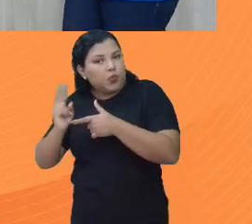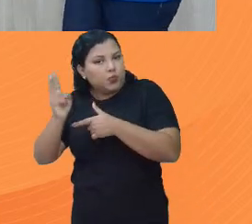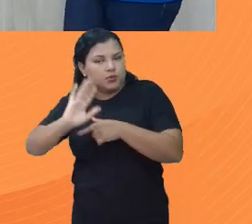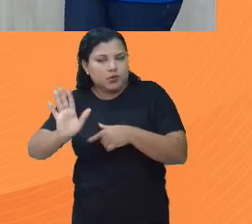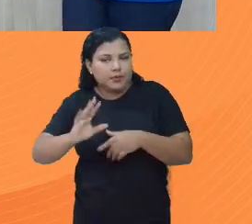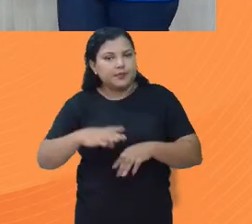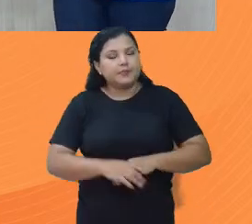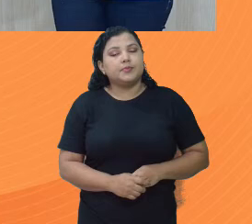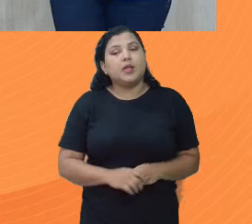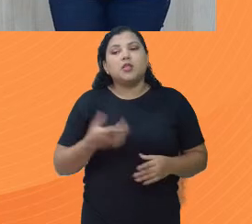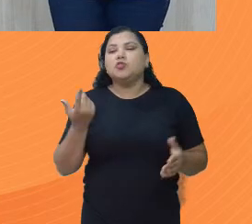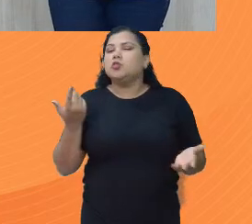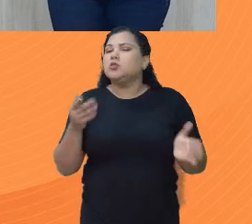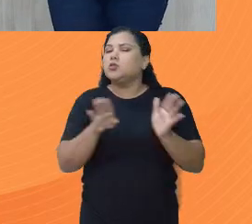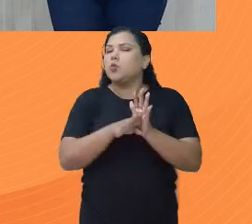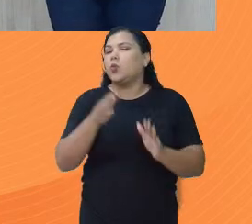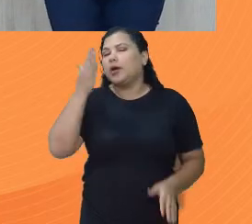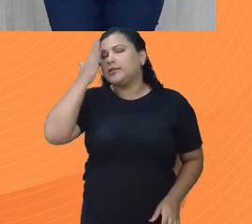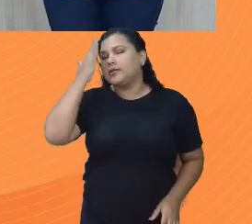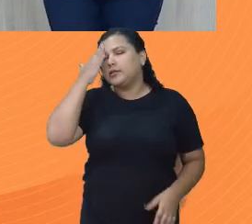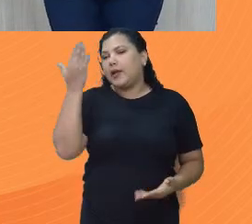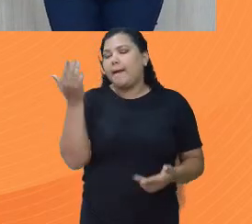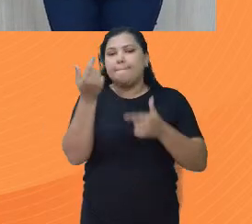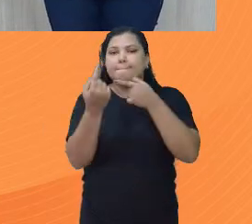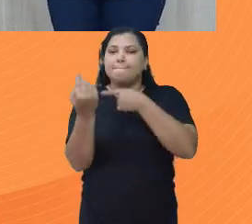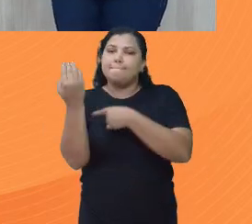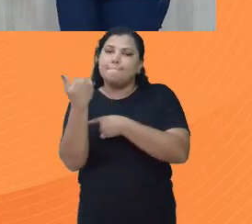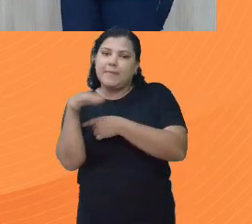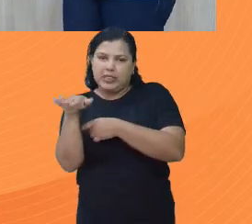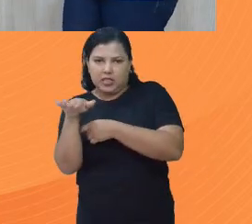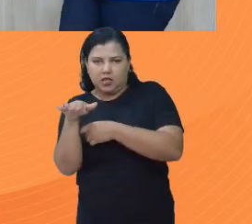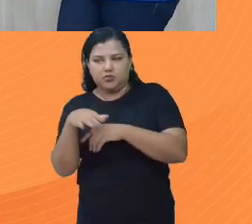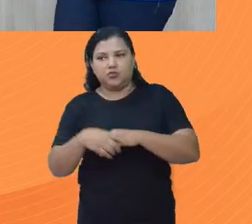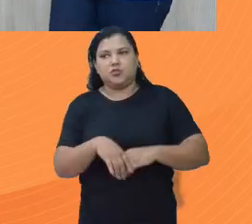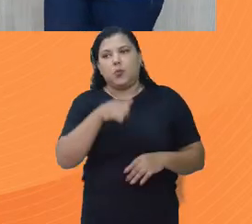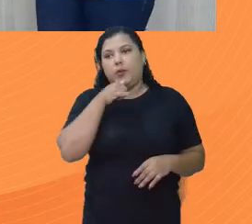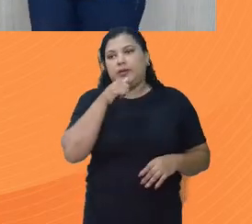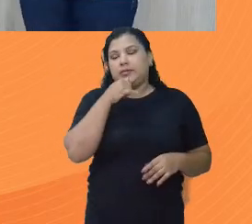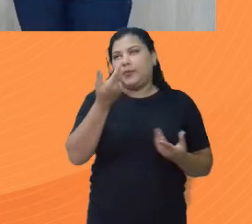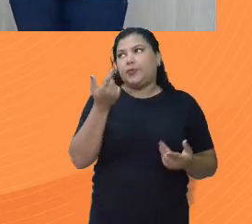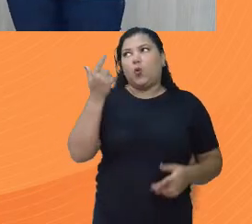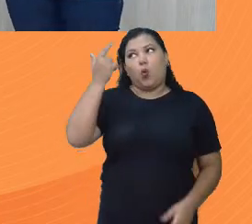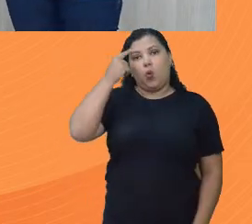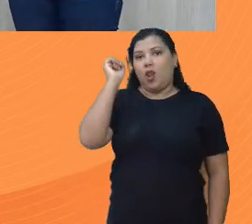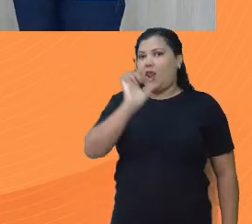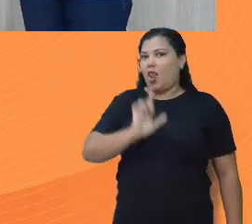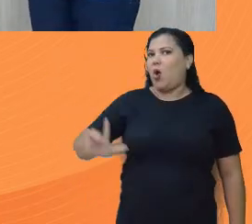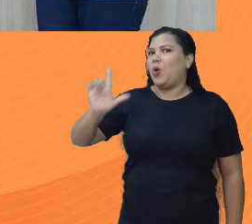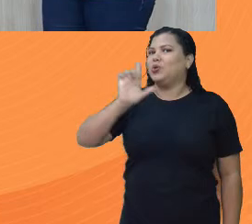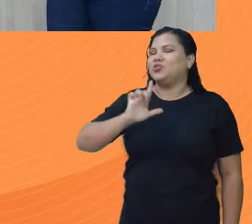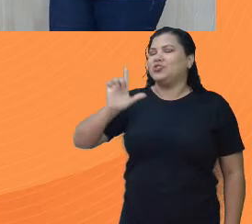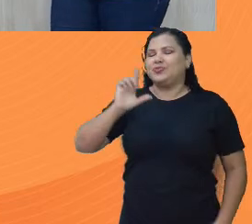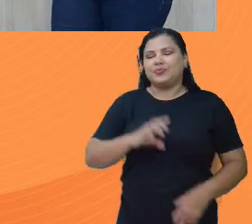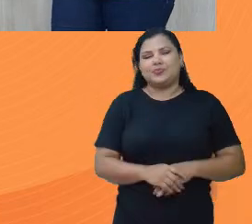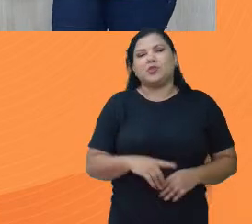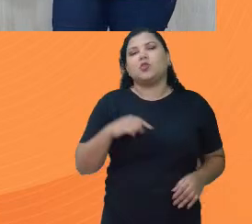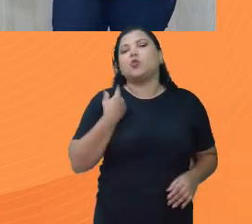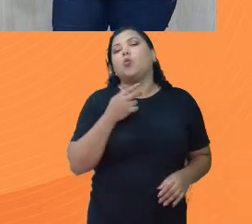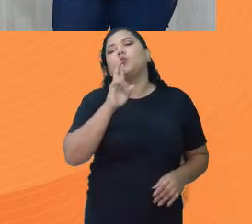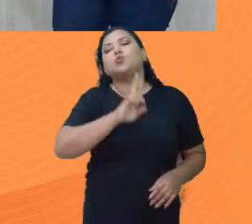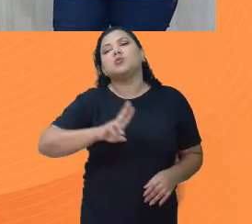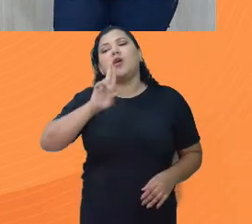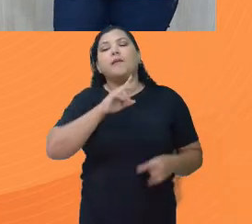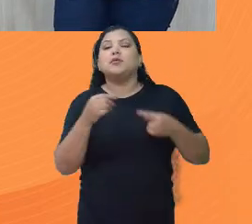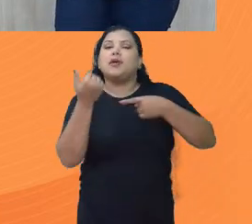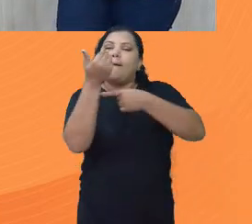gente chegou numa ideia de metade. Então, vê, de maneira intuitiva, olha, professor Pedro, a gente utilizou